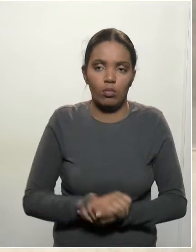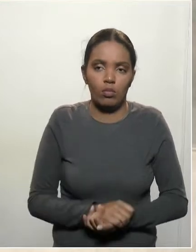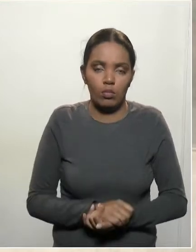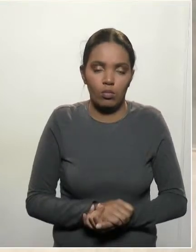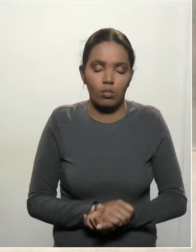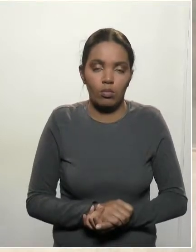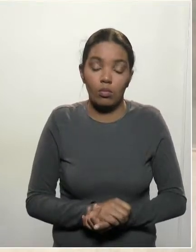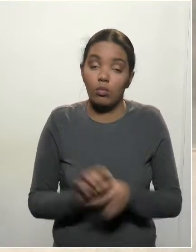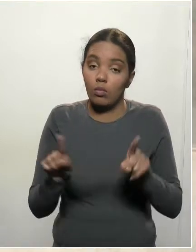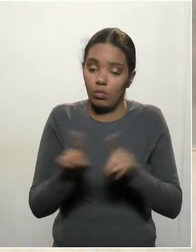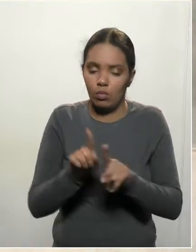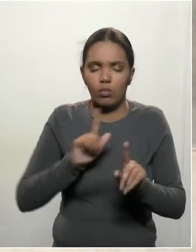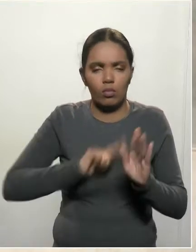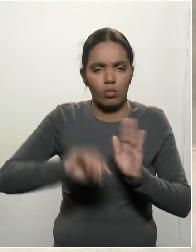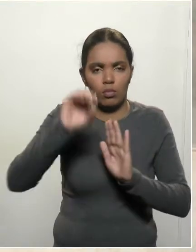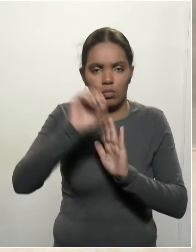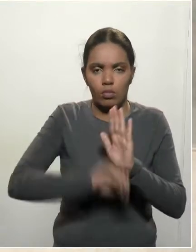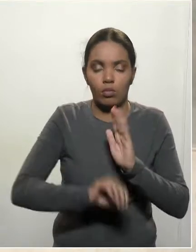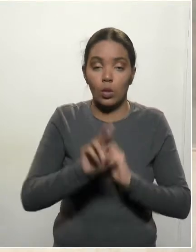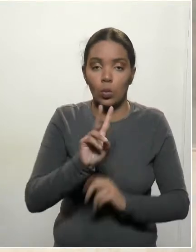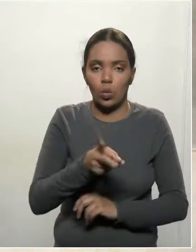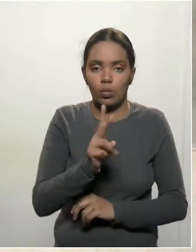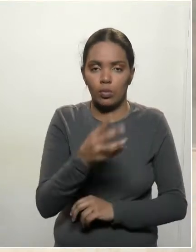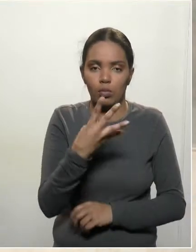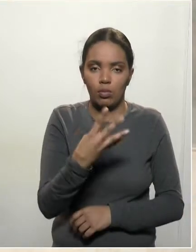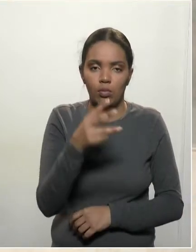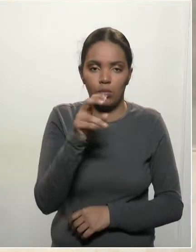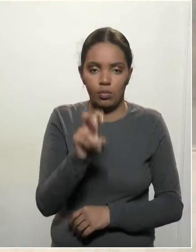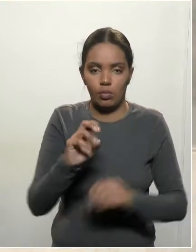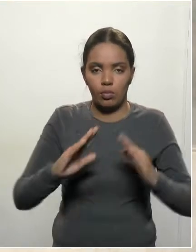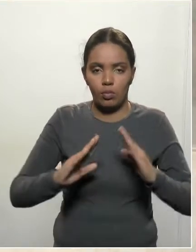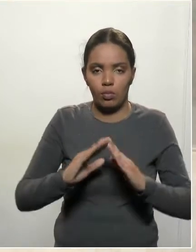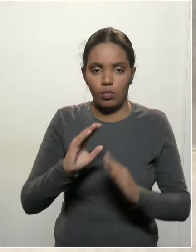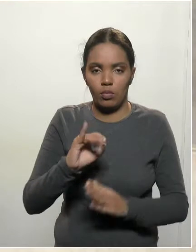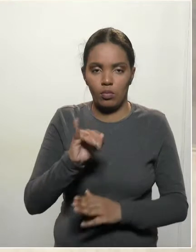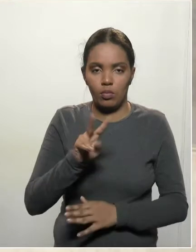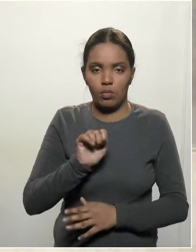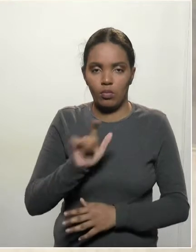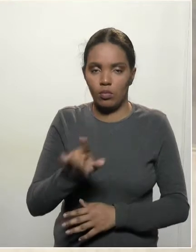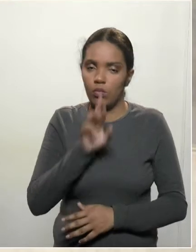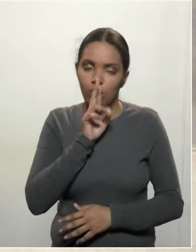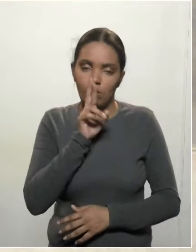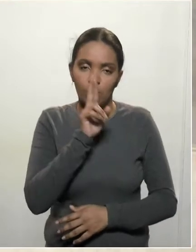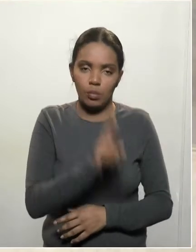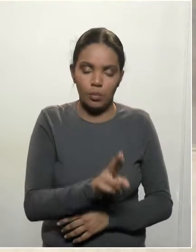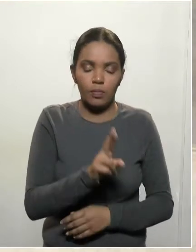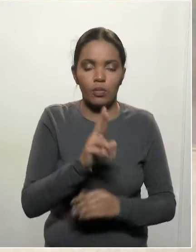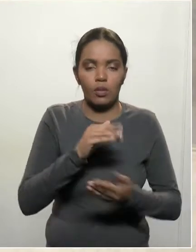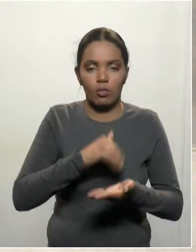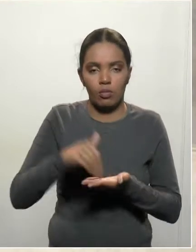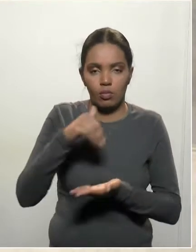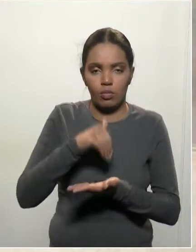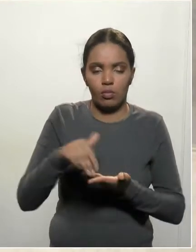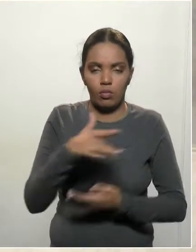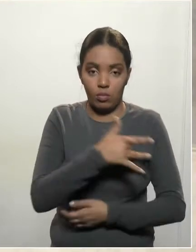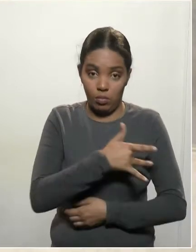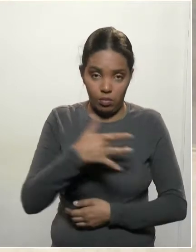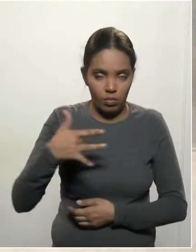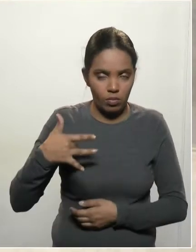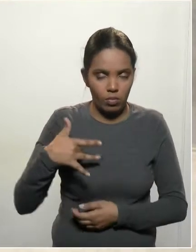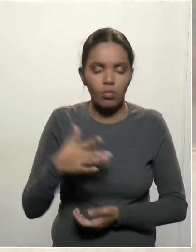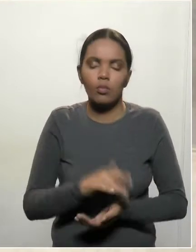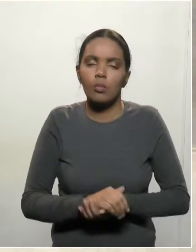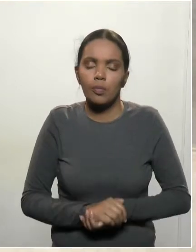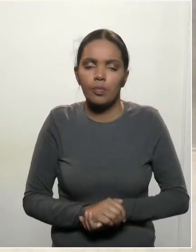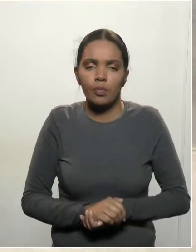2019. Além disso, ofício número 2045 da Casa Civil, encaminhando resposta da Secretaria de Estado da Saúde a